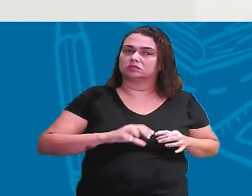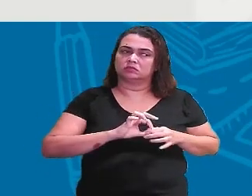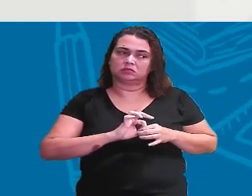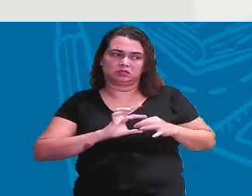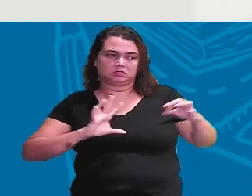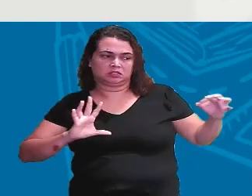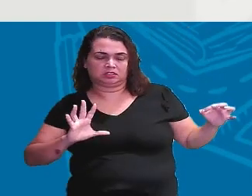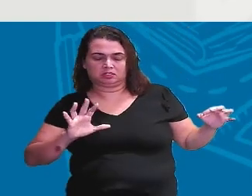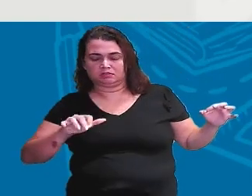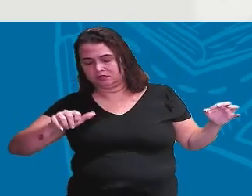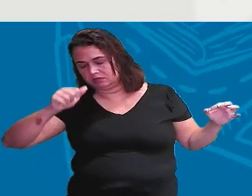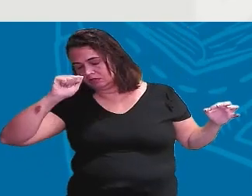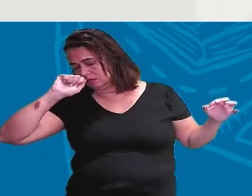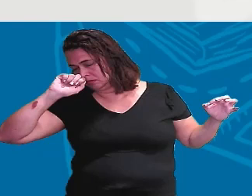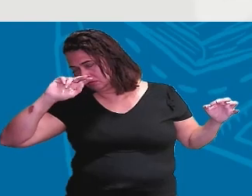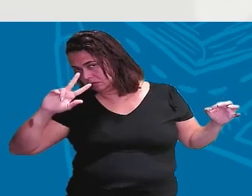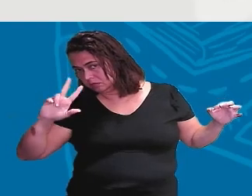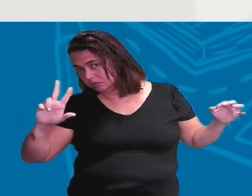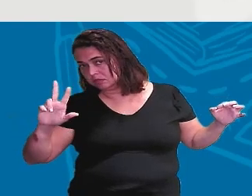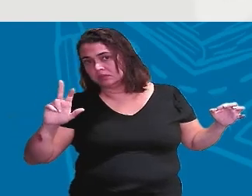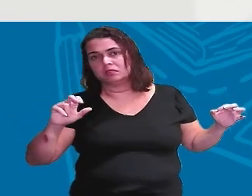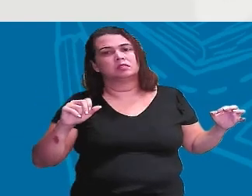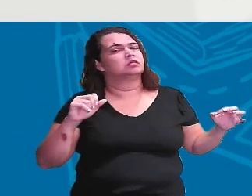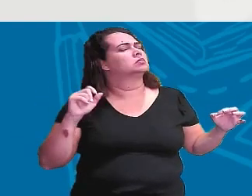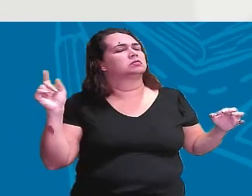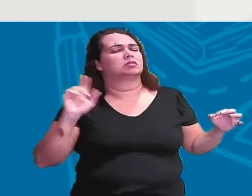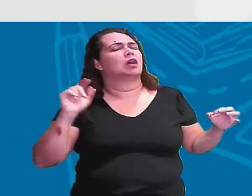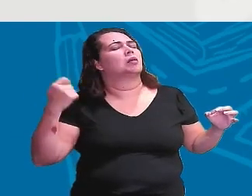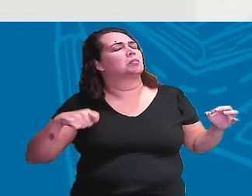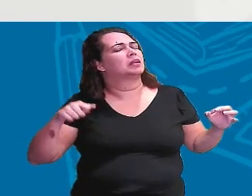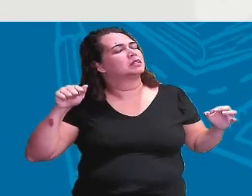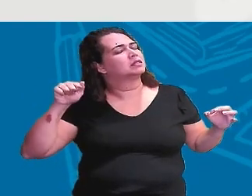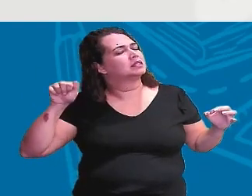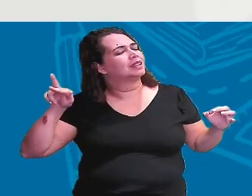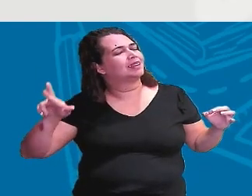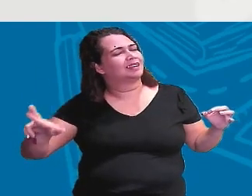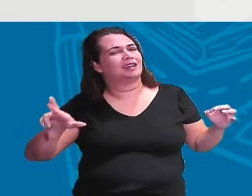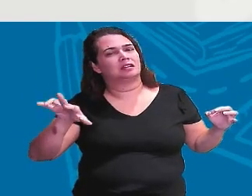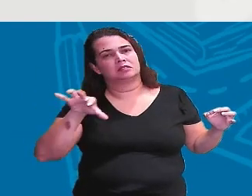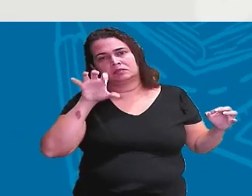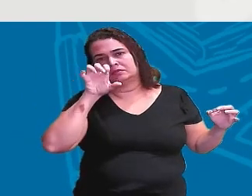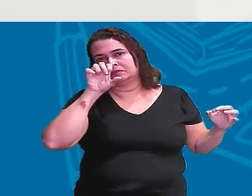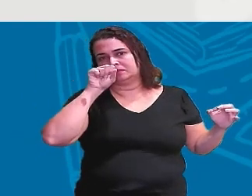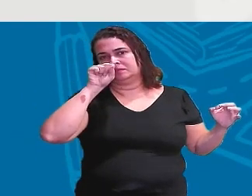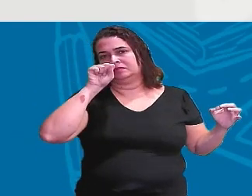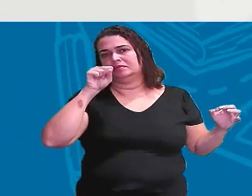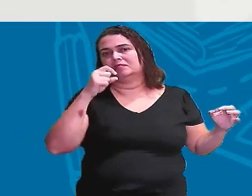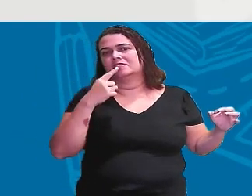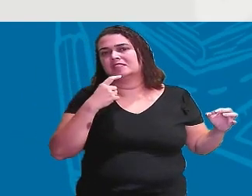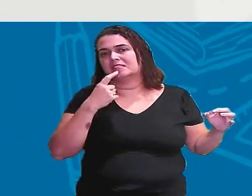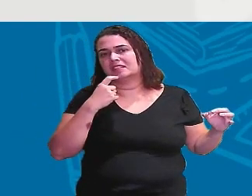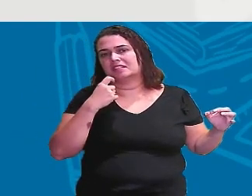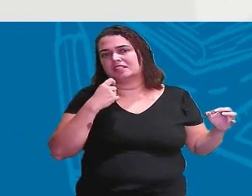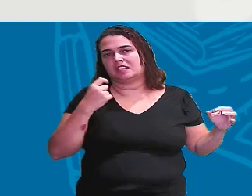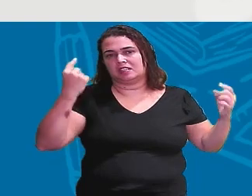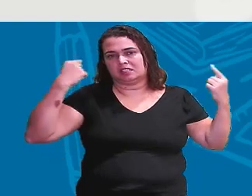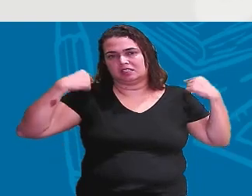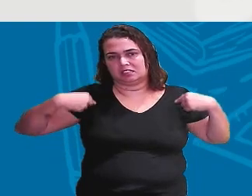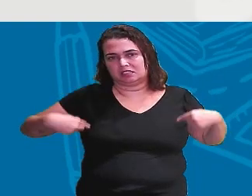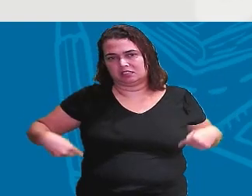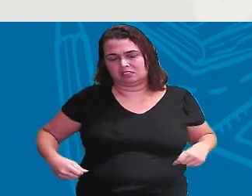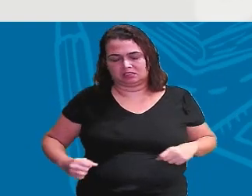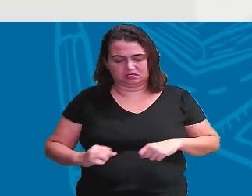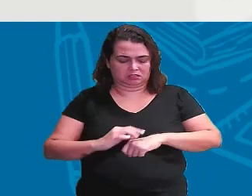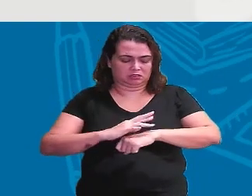né? Afinal, né, nós precisamos de oxigênio. O nosso sangue ele precisa conduzir oxigênio para todos